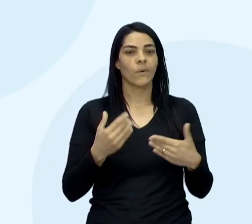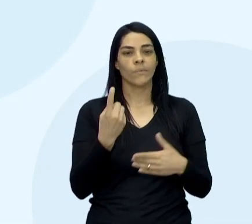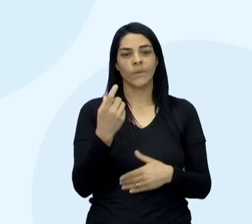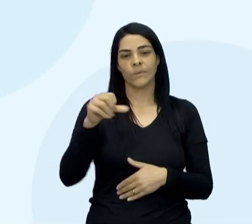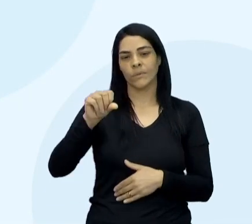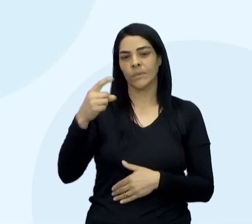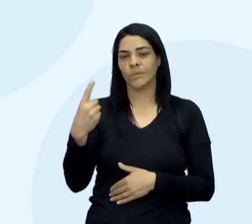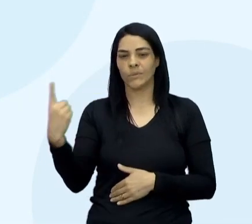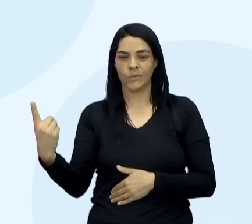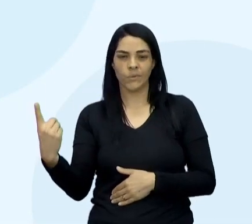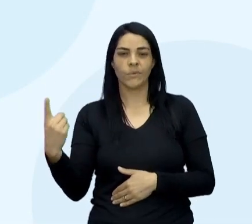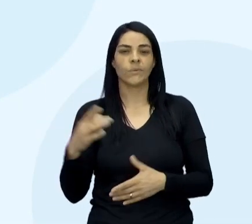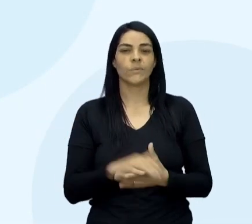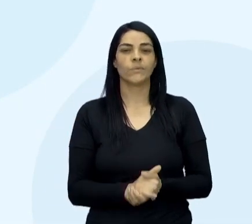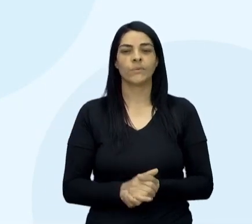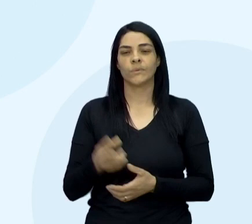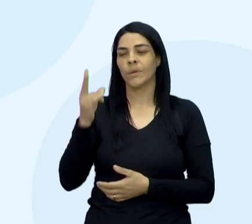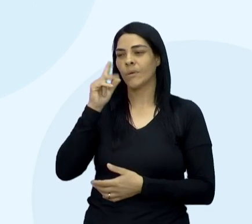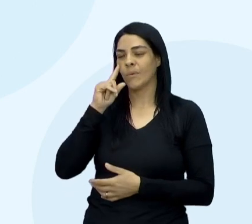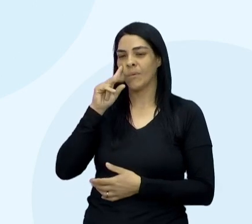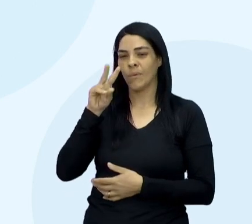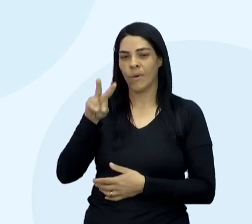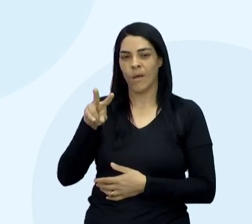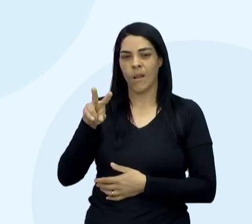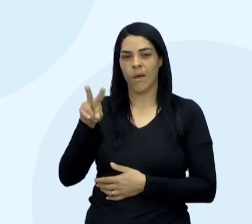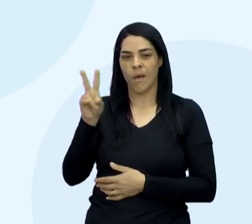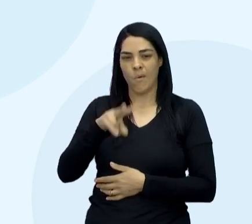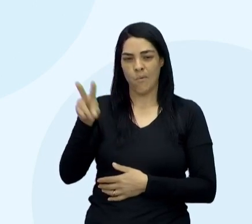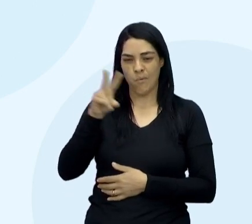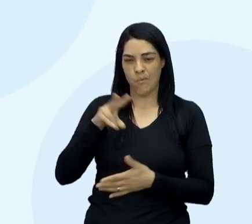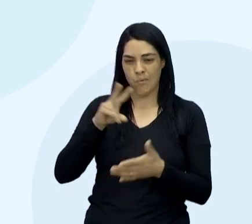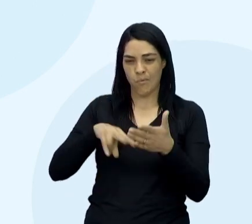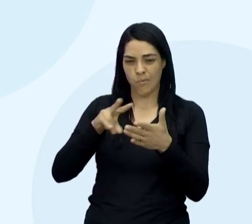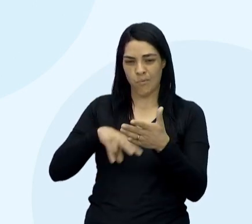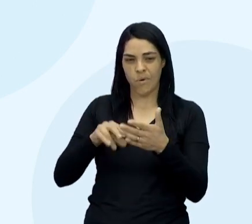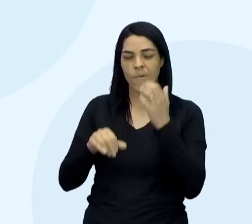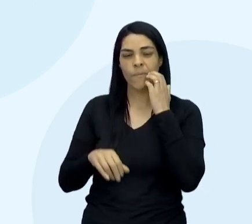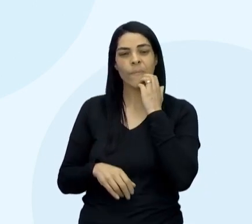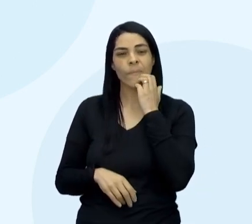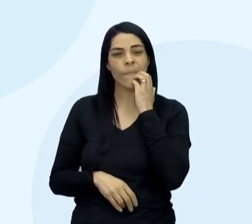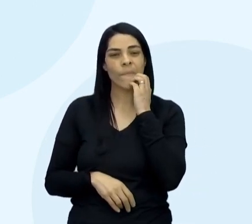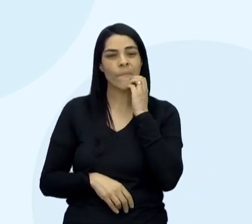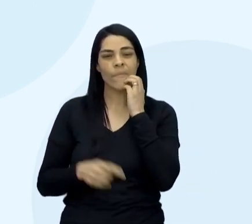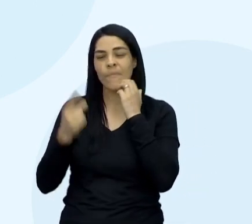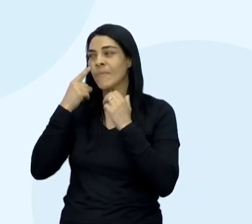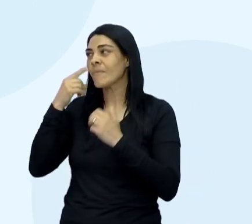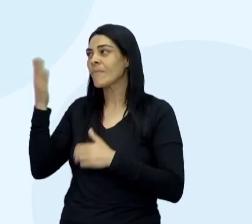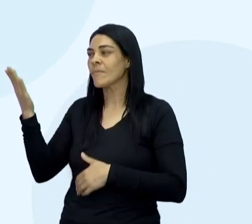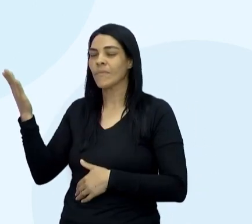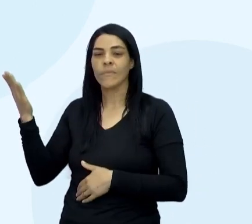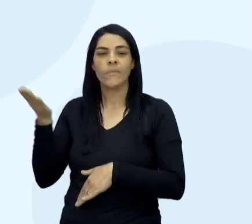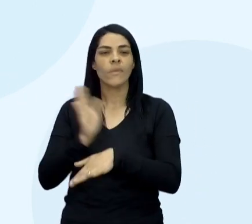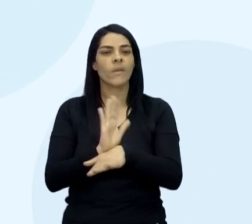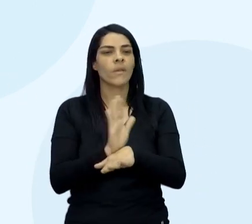para 26, não vou ler para vocês, mas assim, começou a primeira tentativa de cinema mais